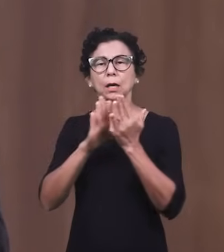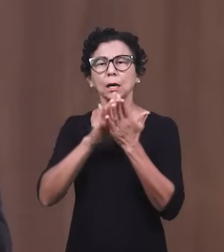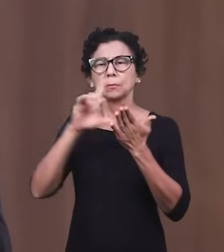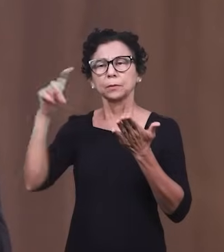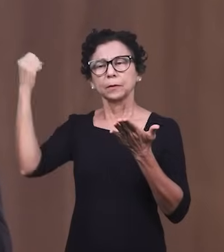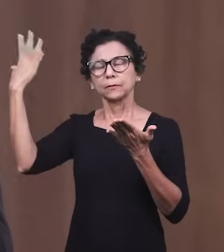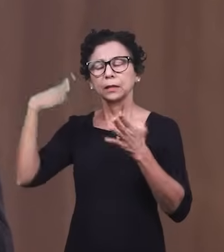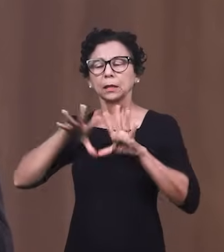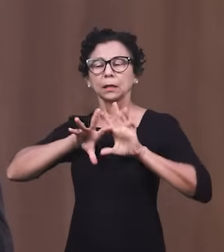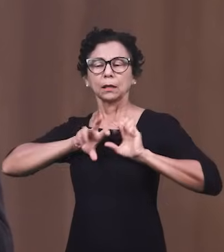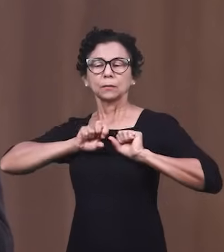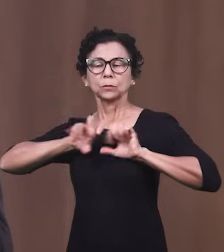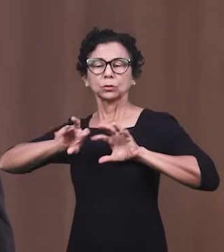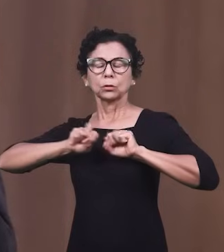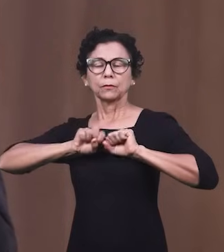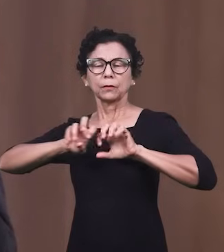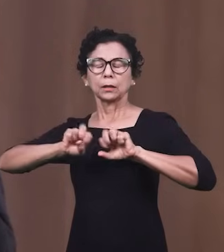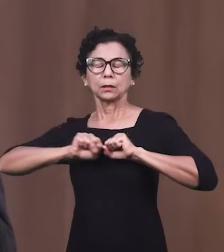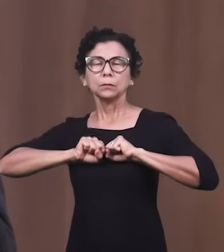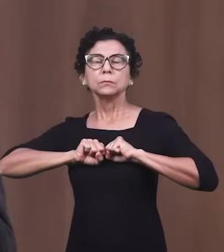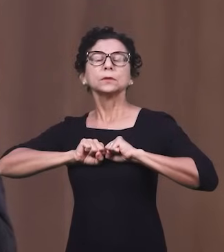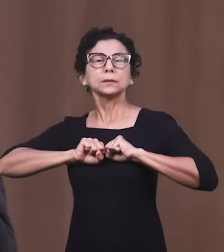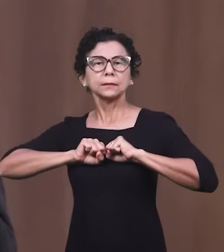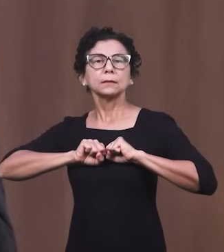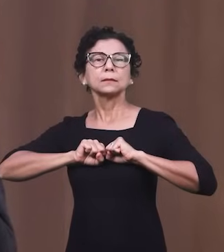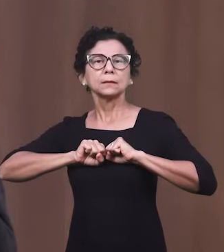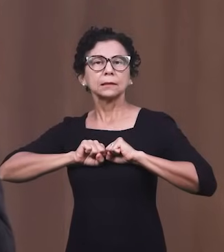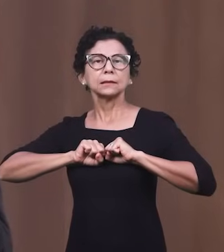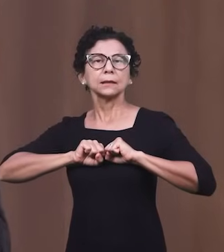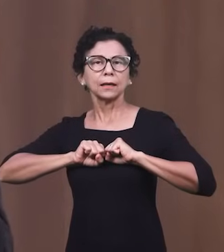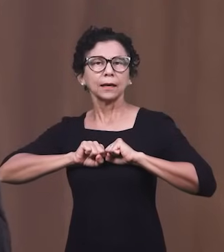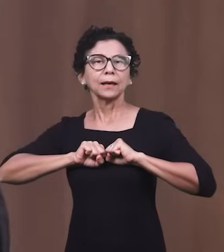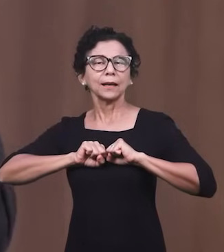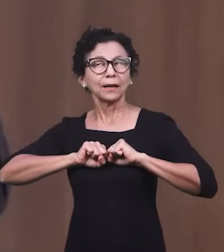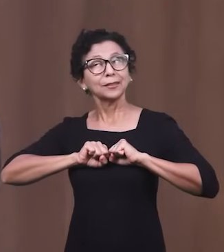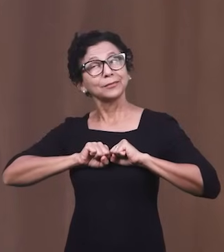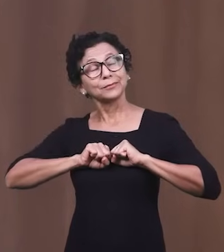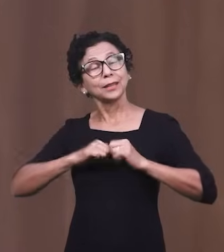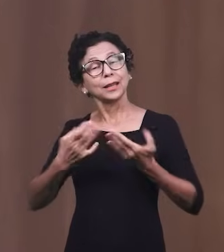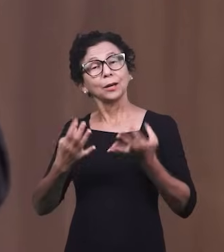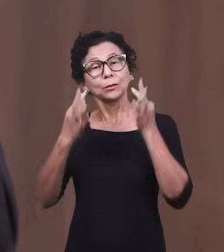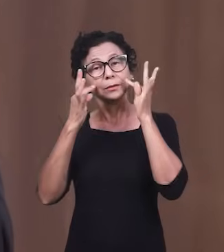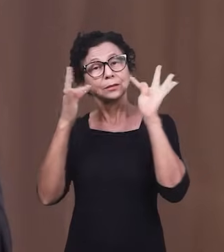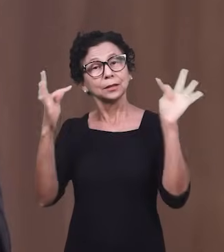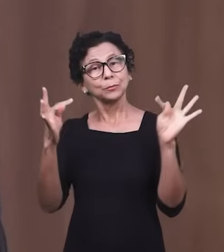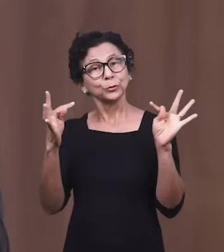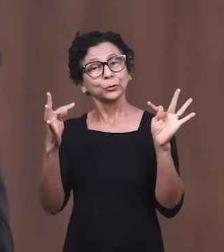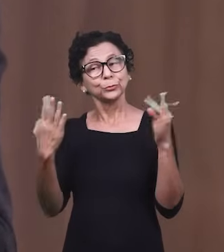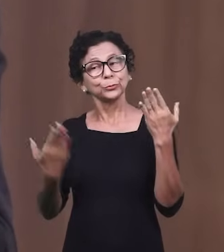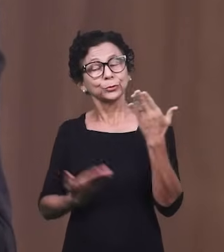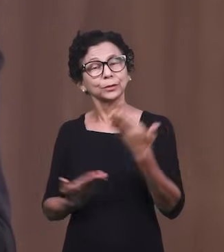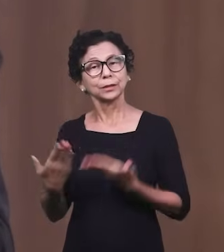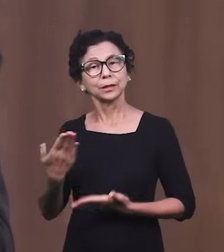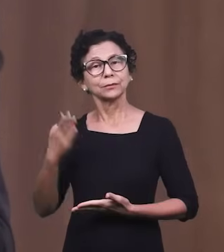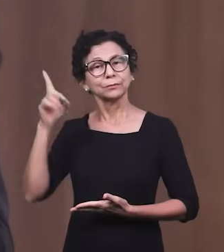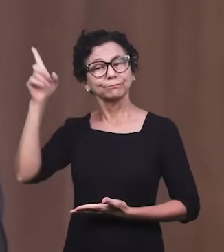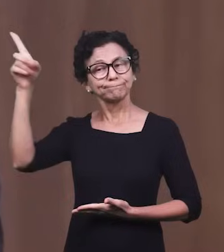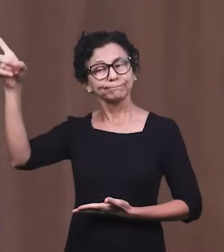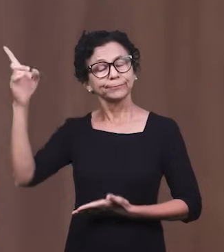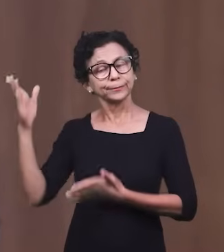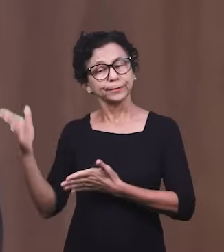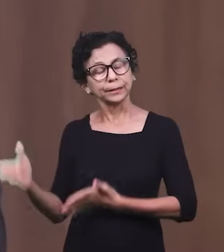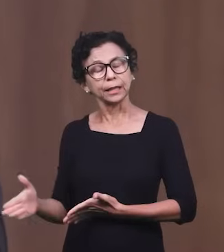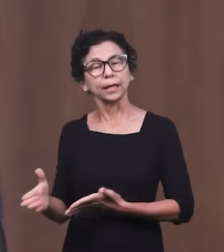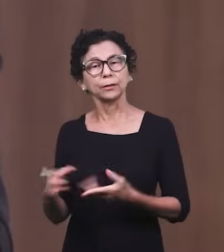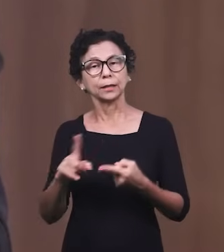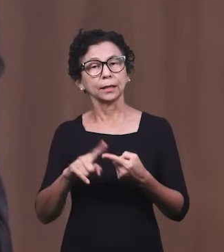palavra é o que vai dizer muito eh eh com relação a que vai ser a vida do servo como o Pastor Ben colocou o